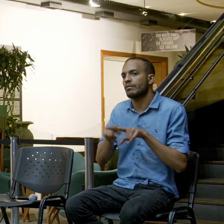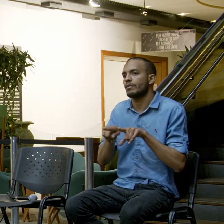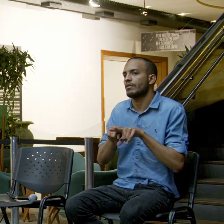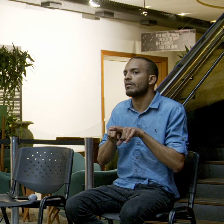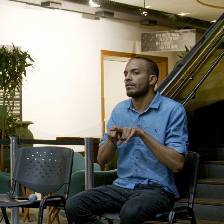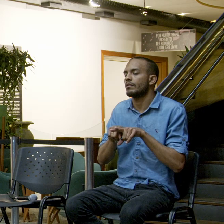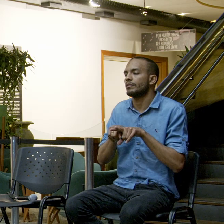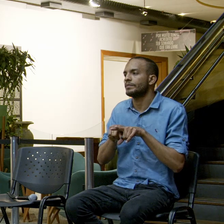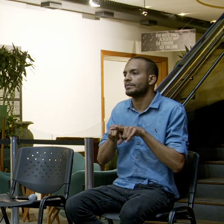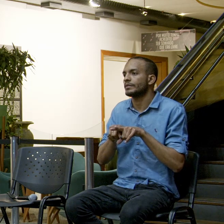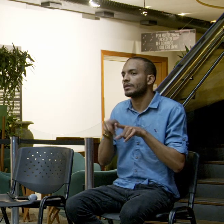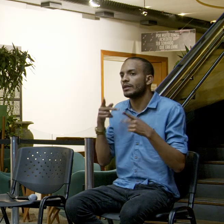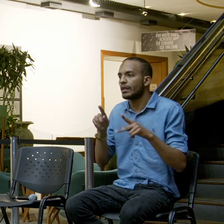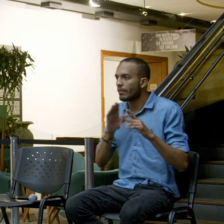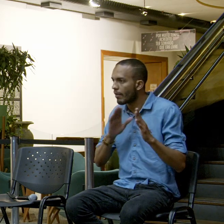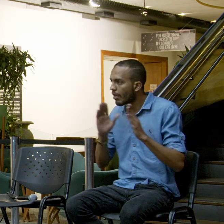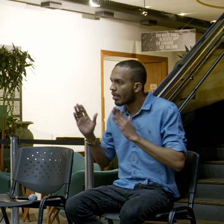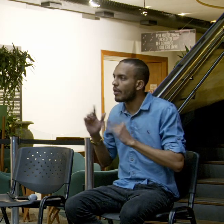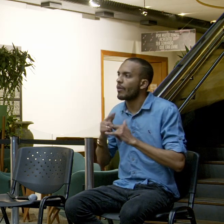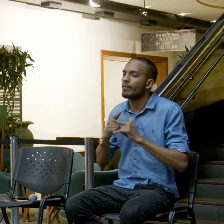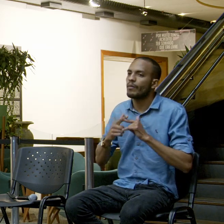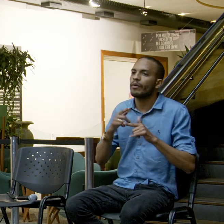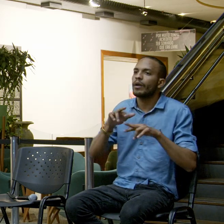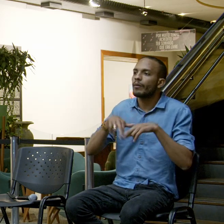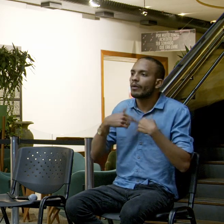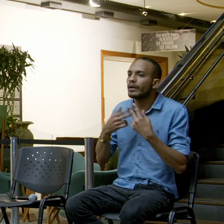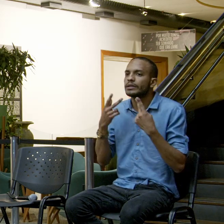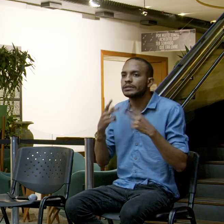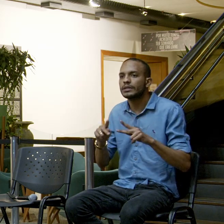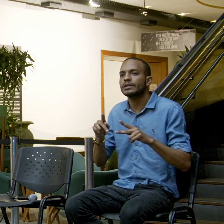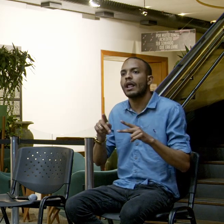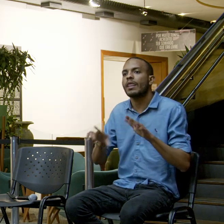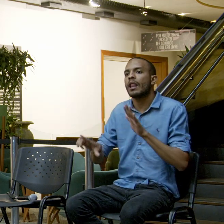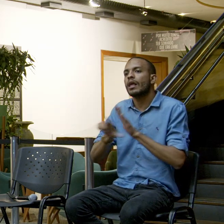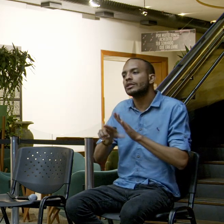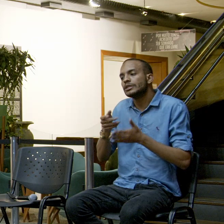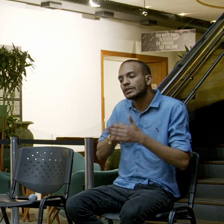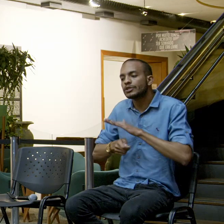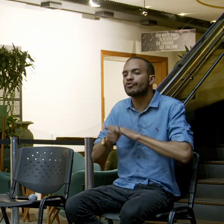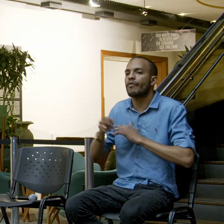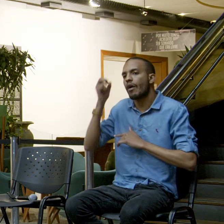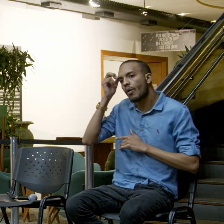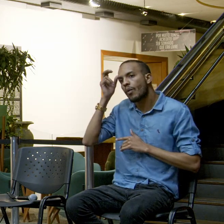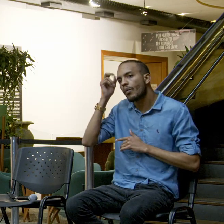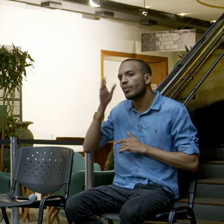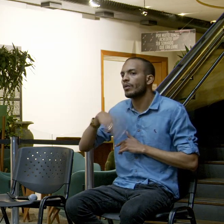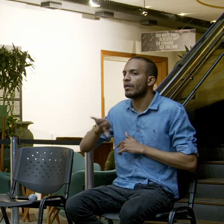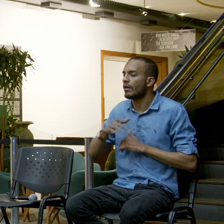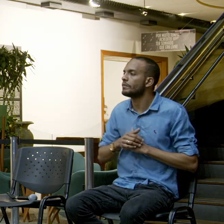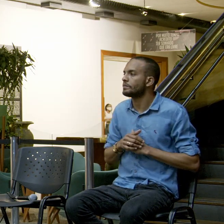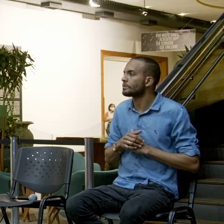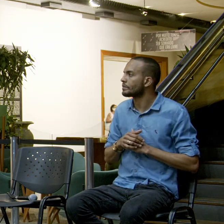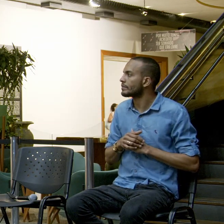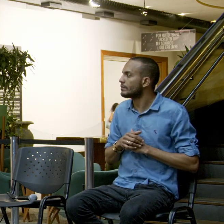neste momento, porque graças à existência da Lei de Incentivo à Cultura, hoje no guarda-chuva do Ministério